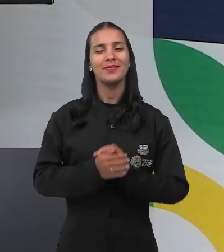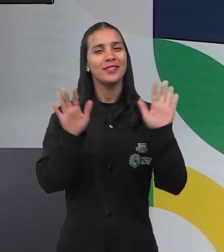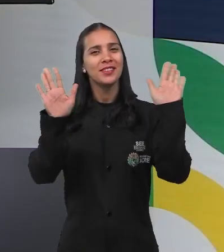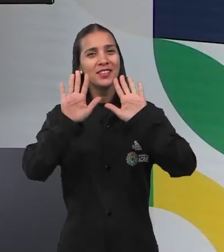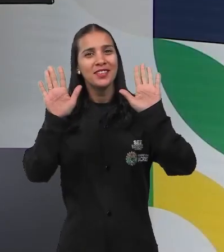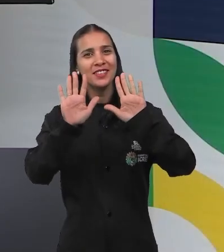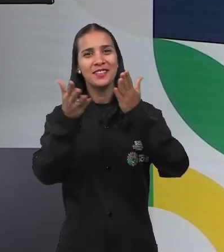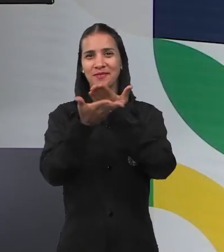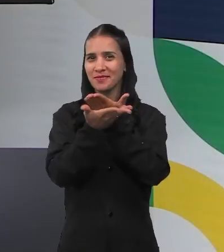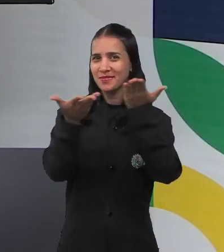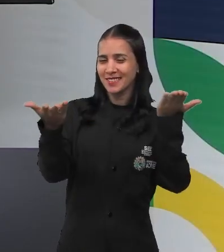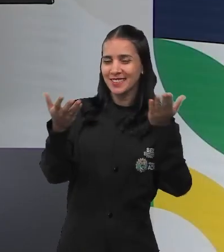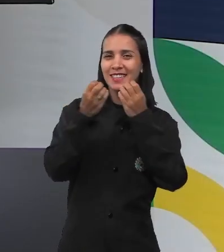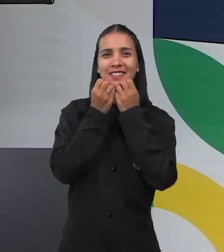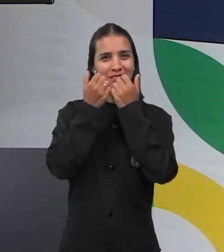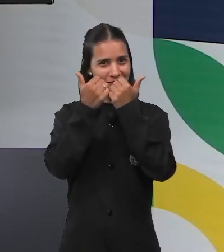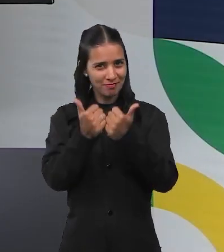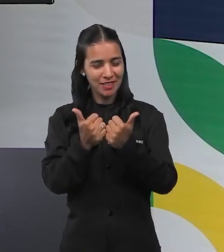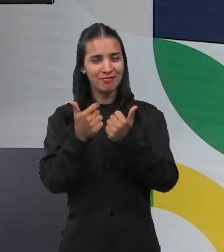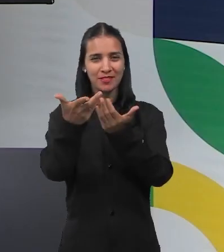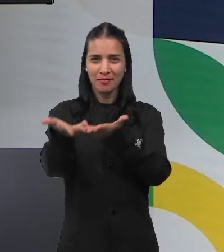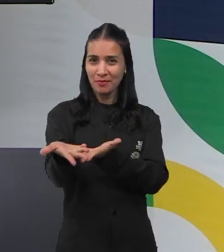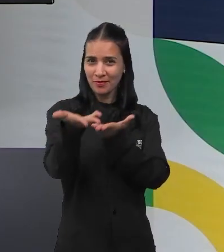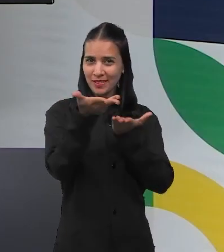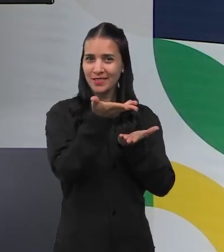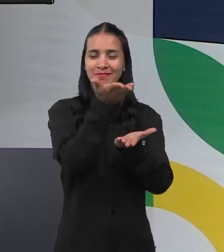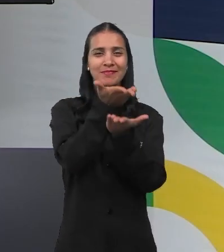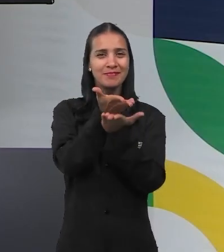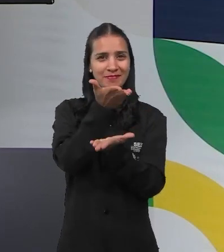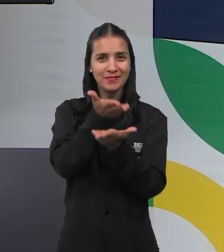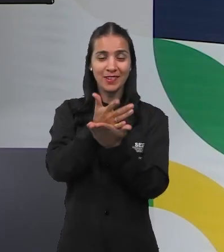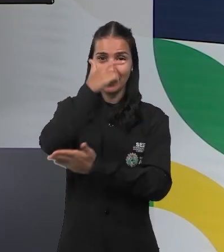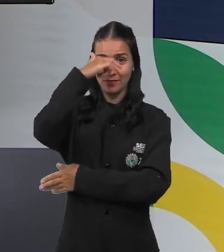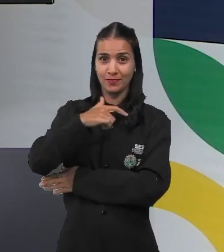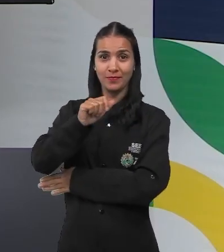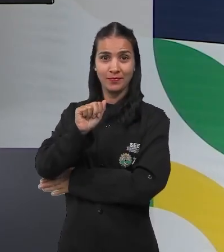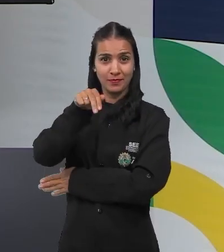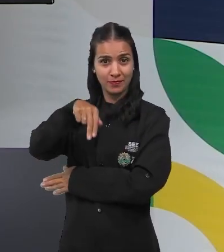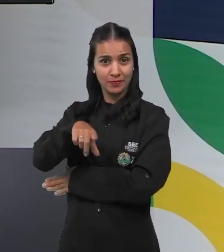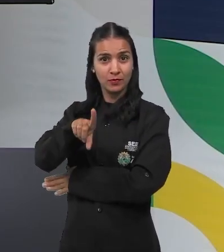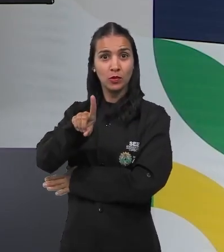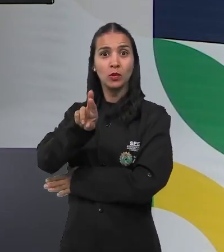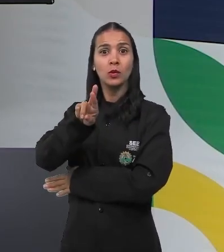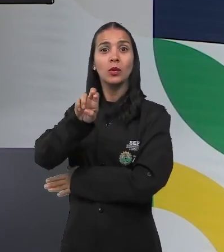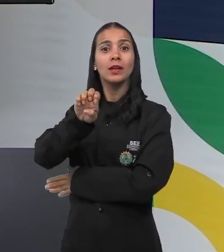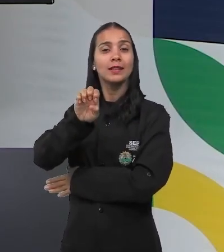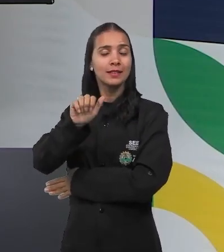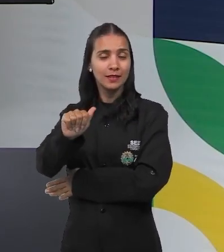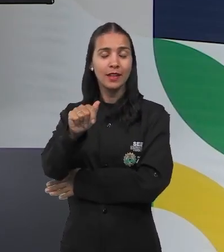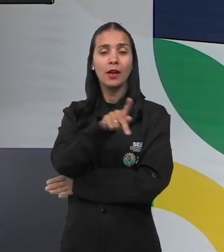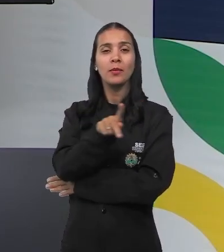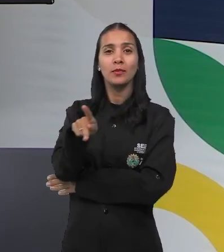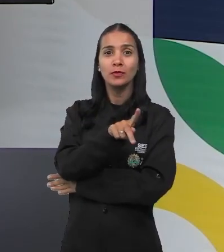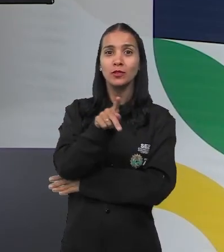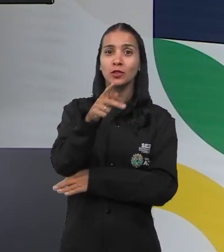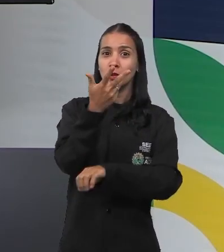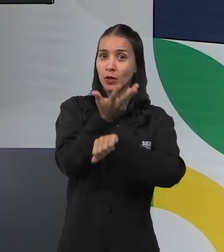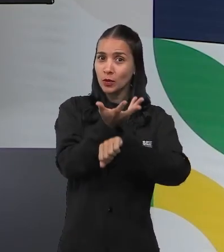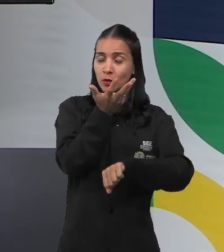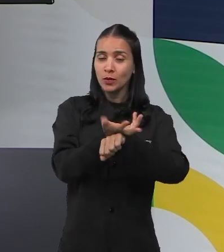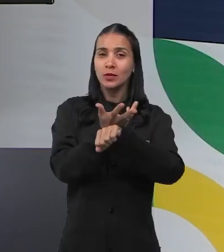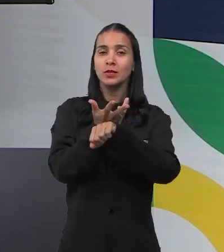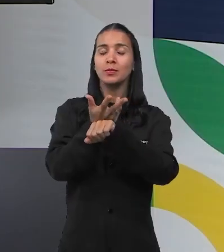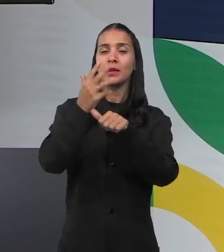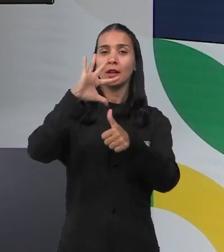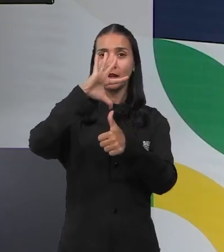Olá, estudante, tudo bem? Seja bem-vindo a mais uma aula. Eu sou Andréia, professora de arte, e hoje nós vamos falar sobre